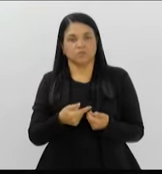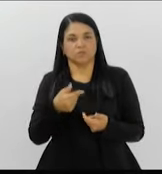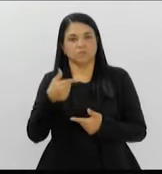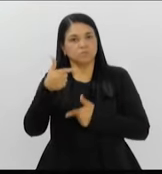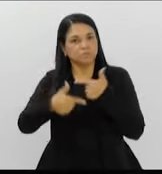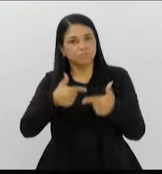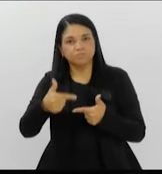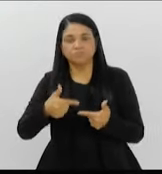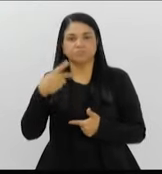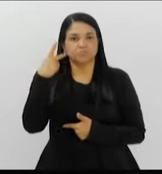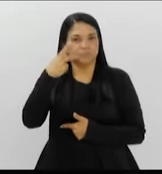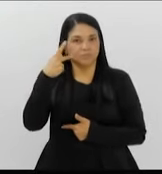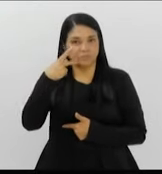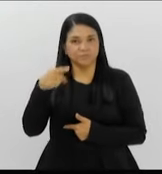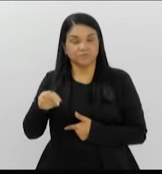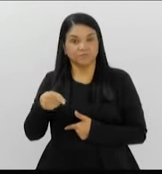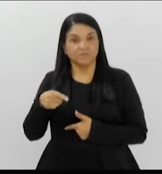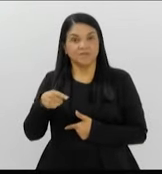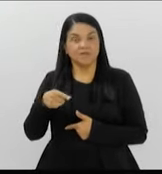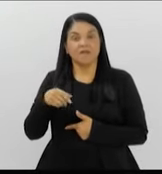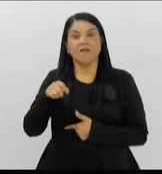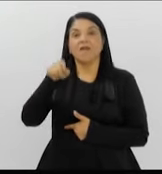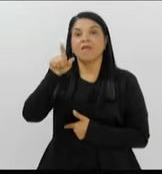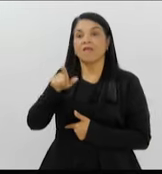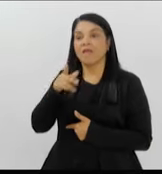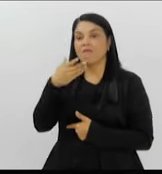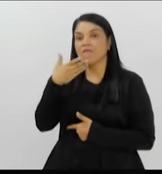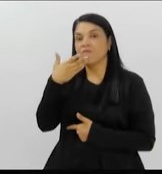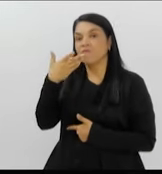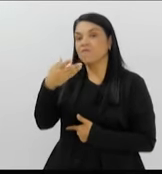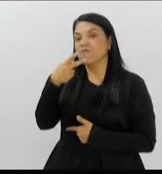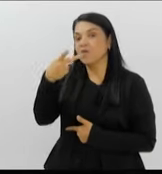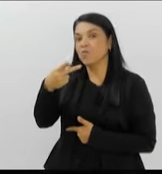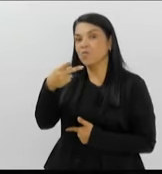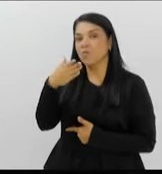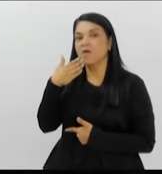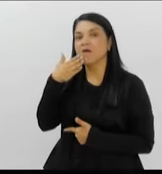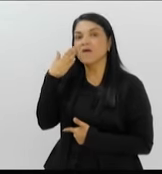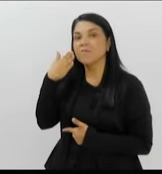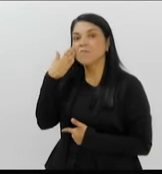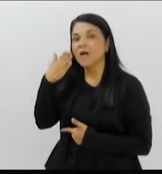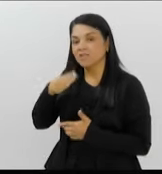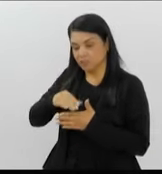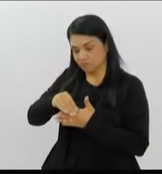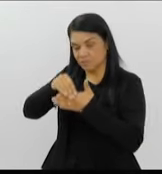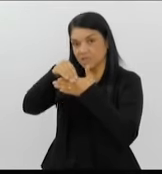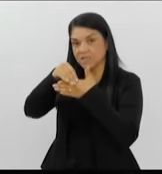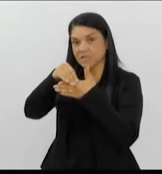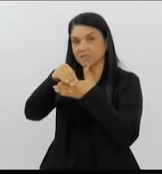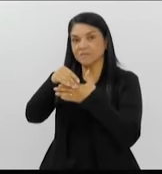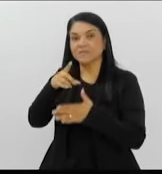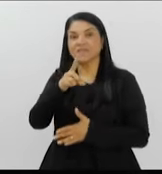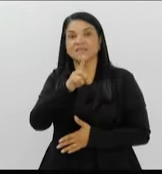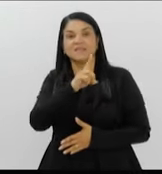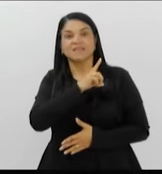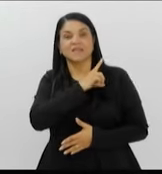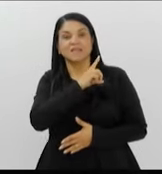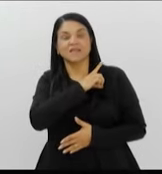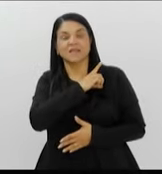uma liderança do PL, o senhor Ramagem, delegado da Polícia